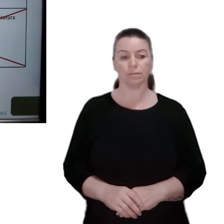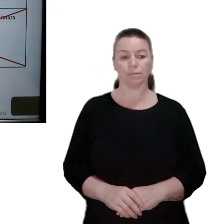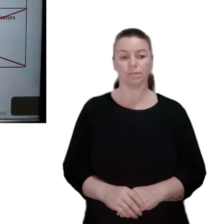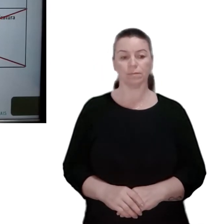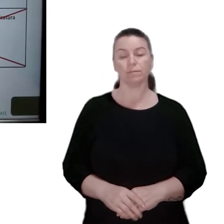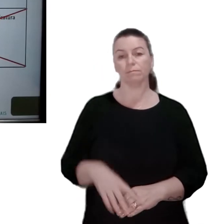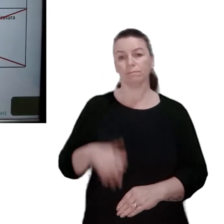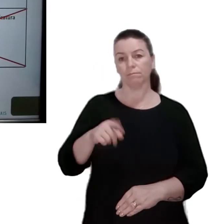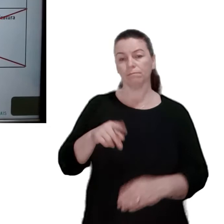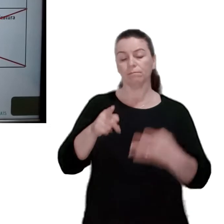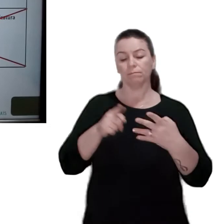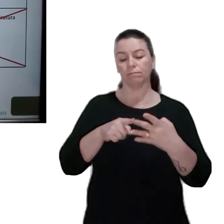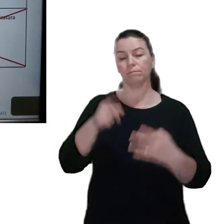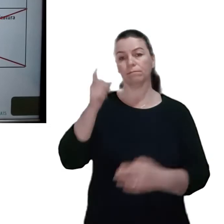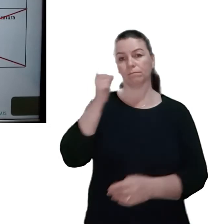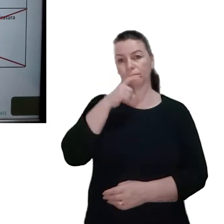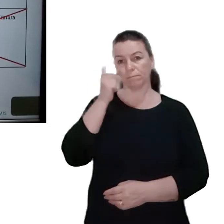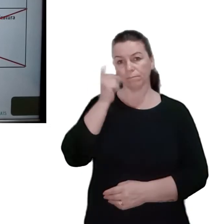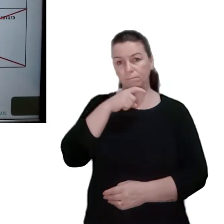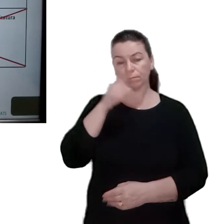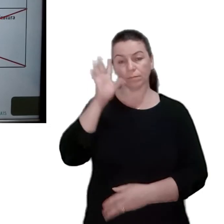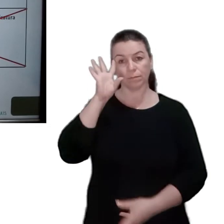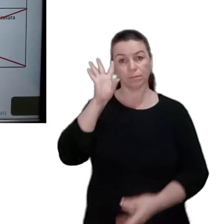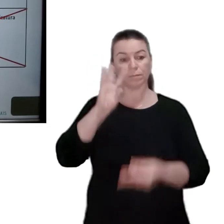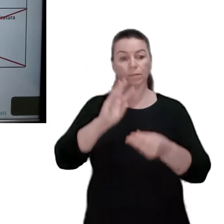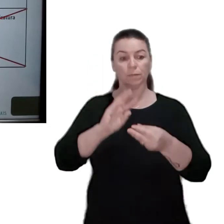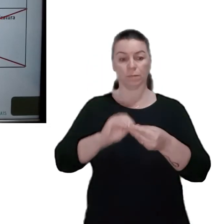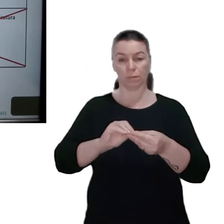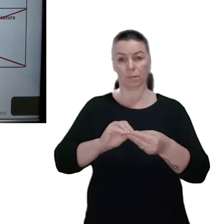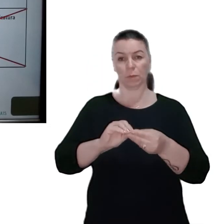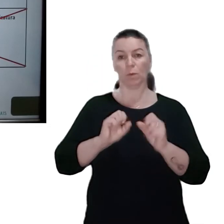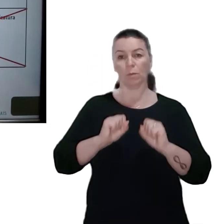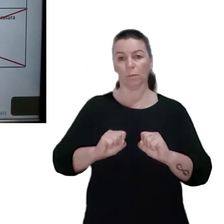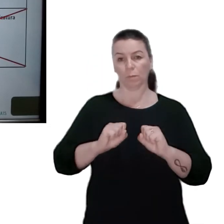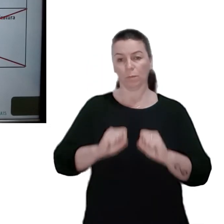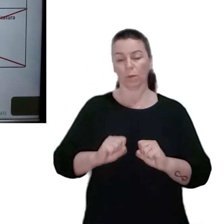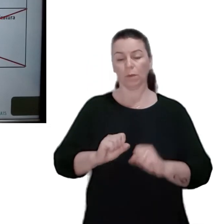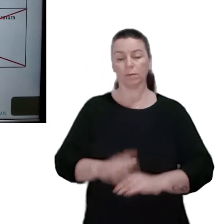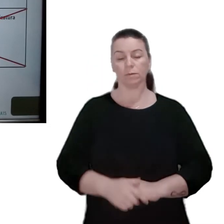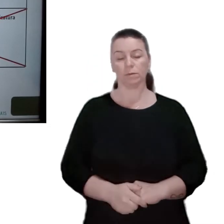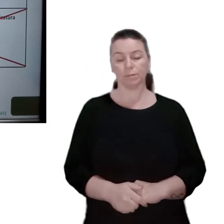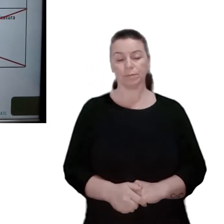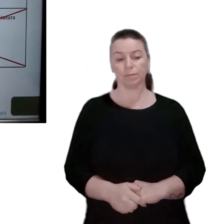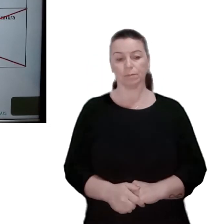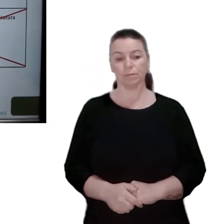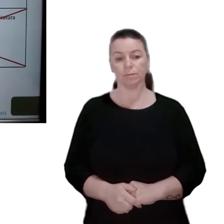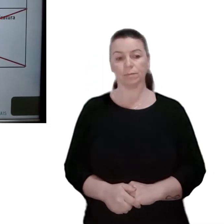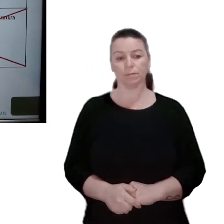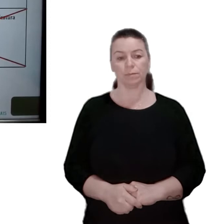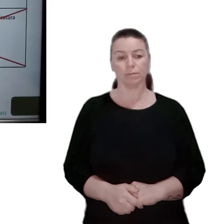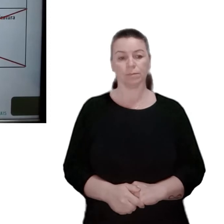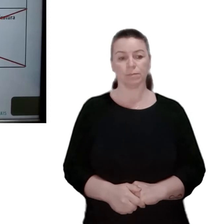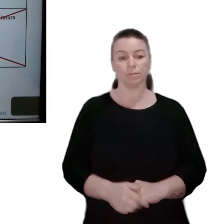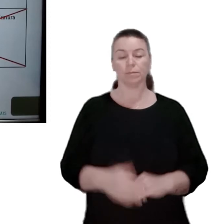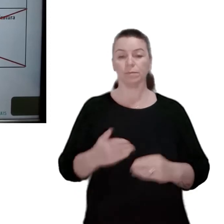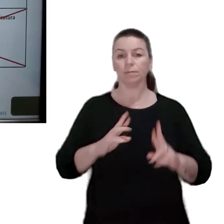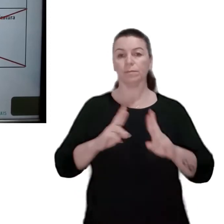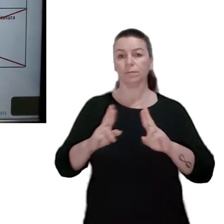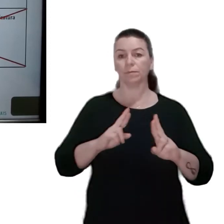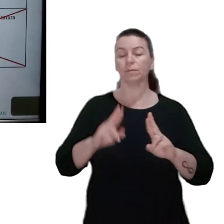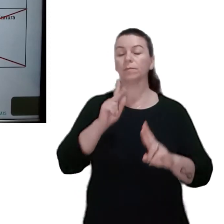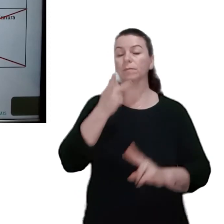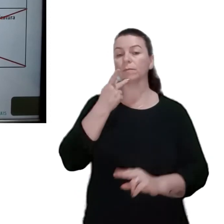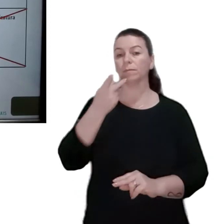mentiu. São conclusões que a gente pode tirar, sim, dessa questão. Então, em relação a quem